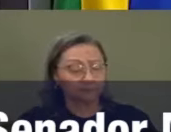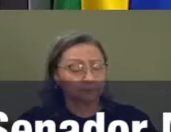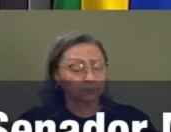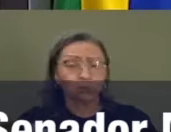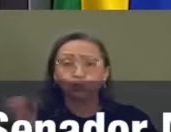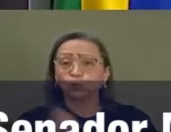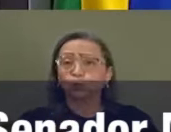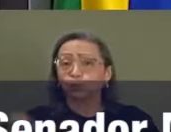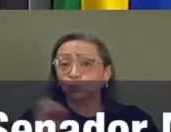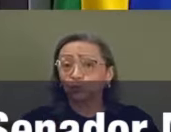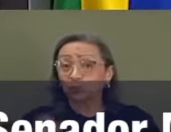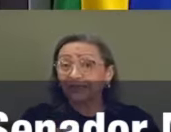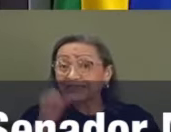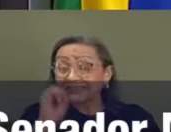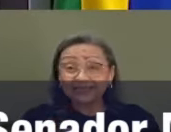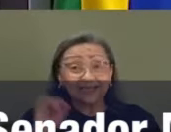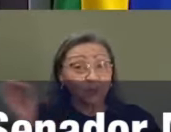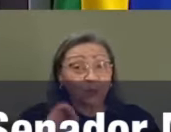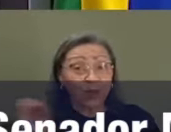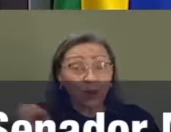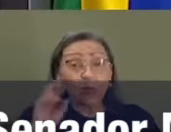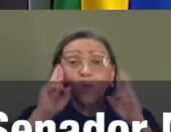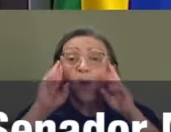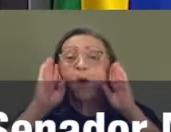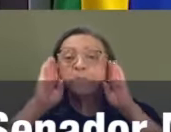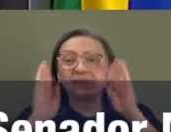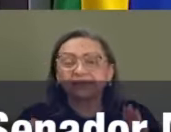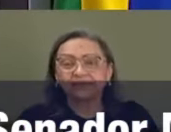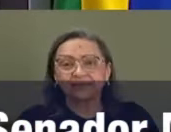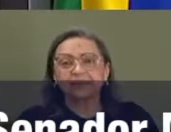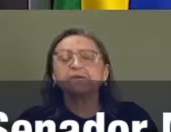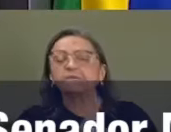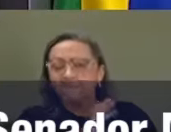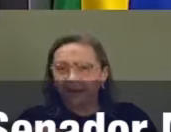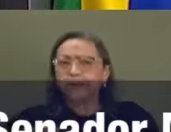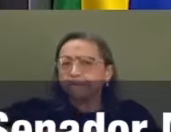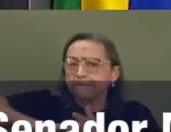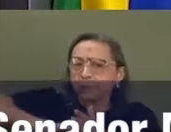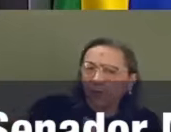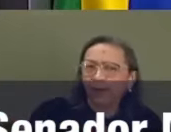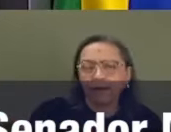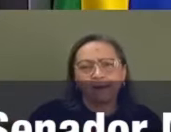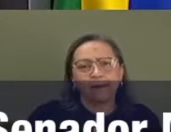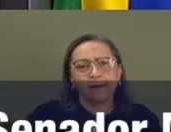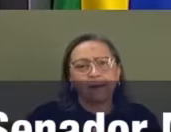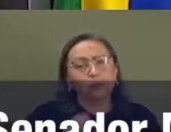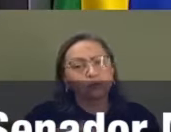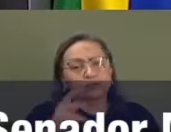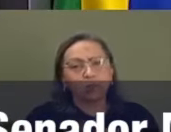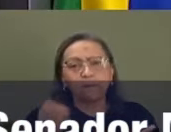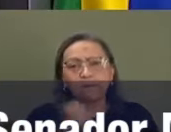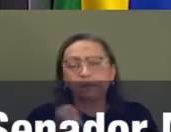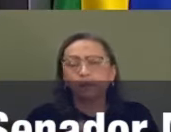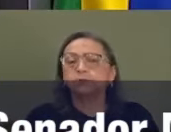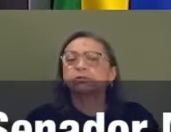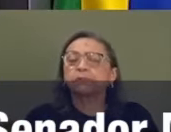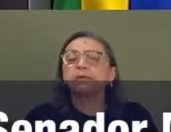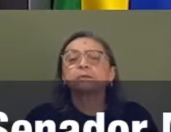descumprindo, quer dizer, se eu não entregasse o passaporte, bloqueio e entrega imediata do passaporte, inclusive